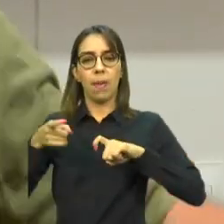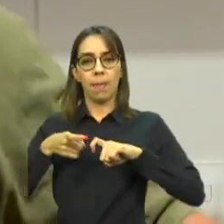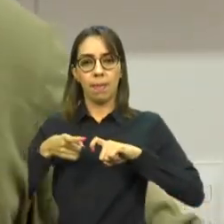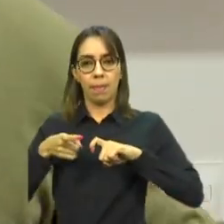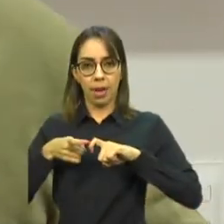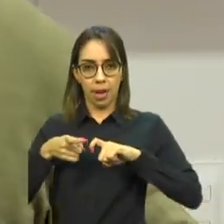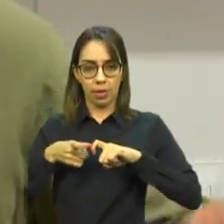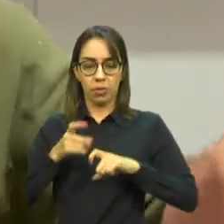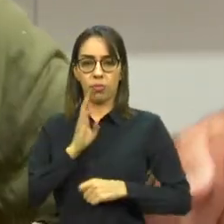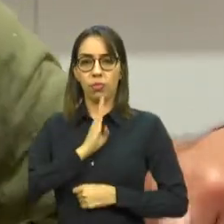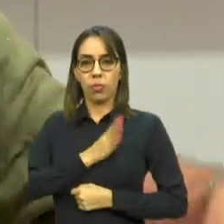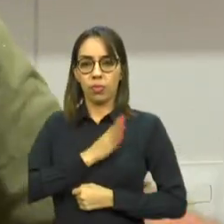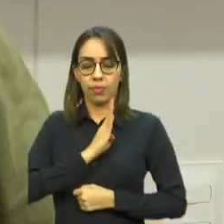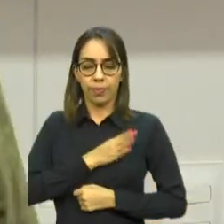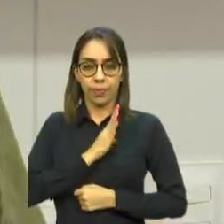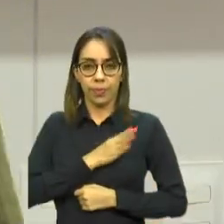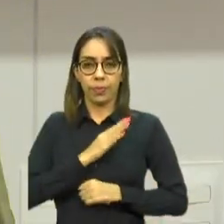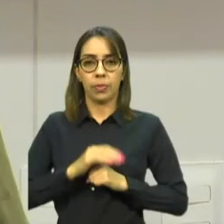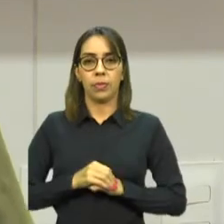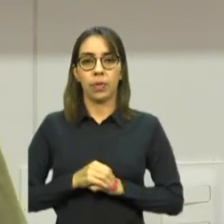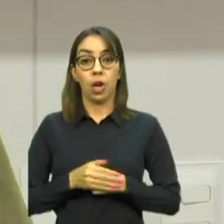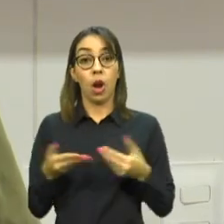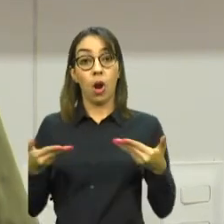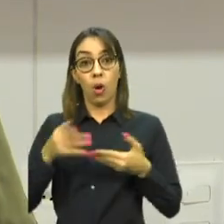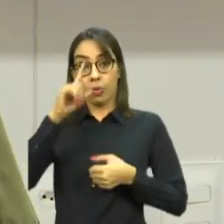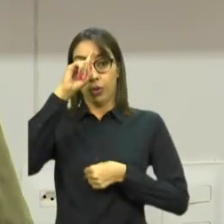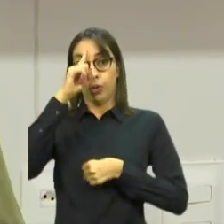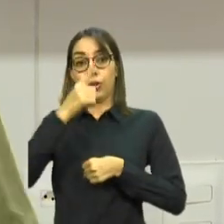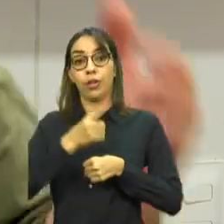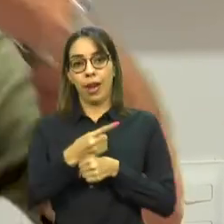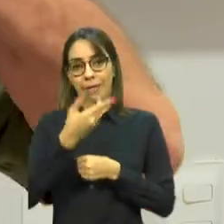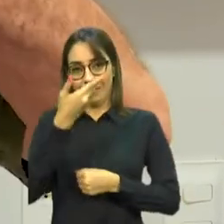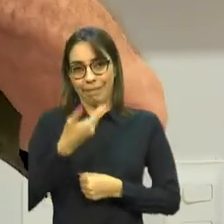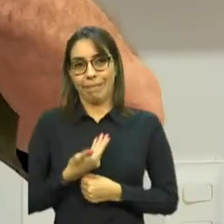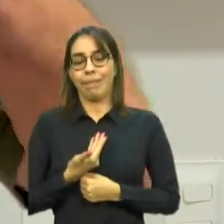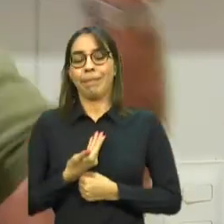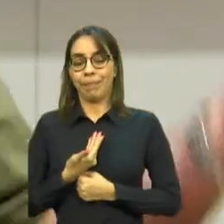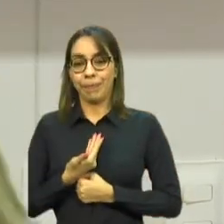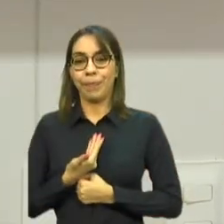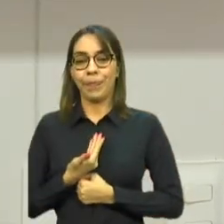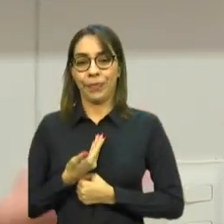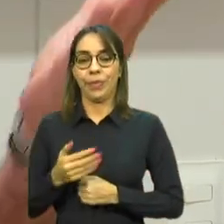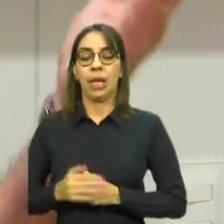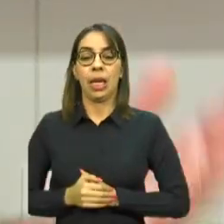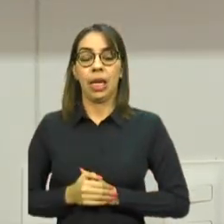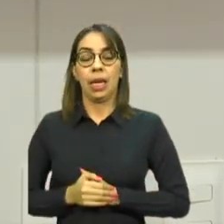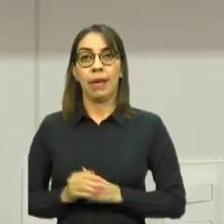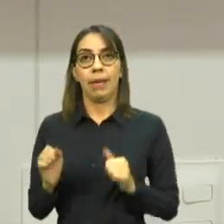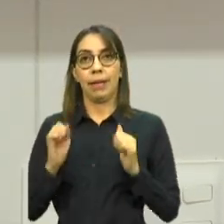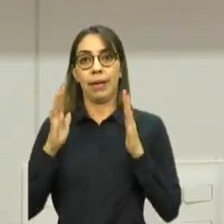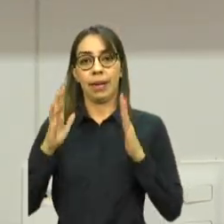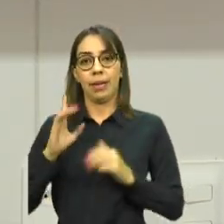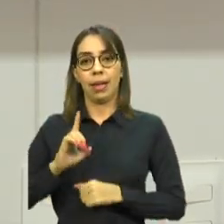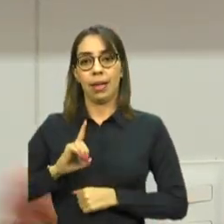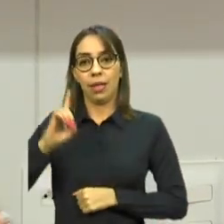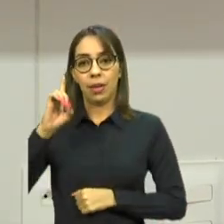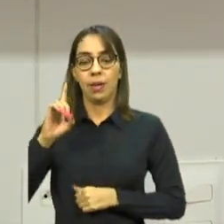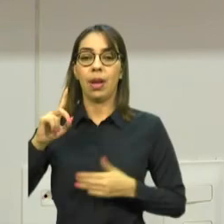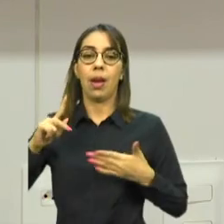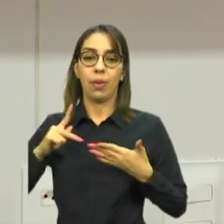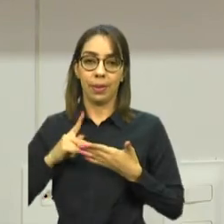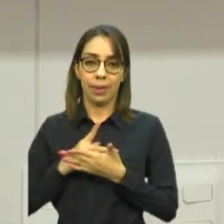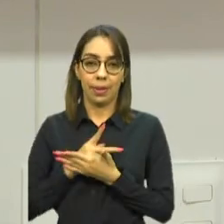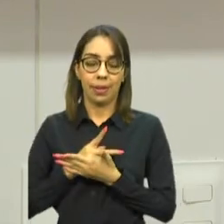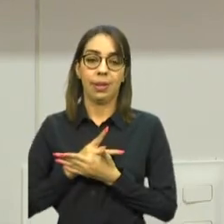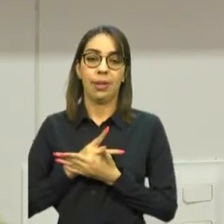que é cardiologista e meu chefe hoje aqui na clínica, e graças a Deus ele levou uma queda. Ele com a